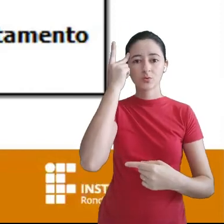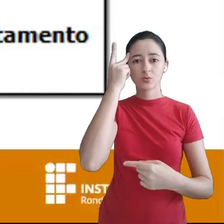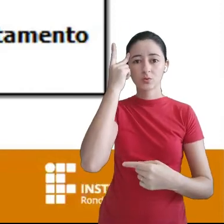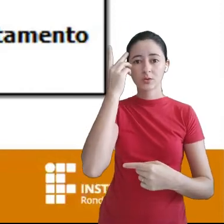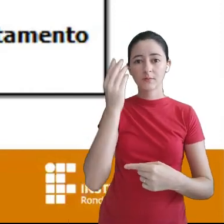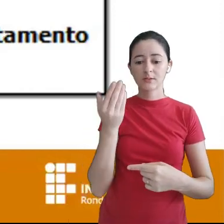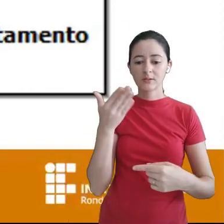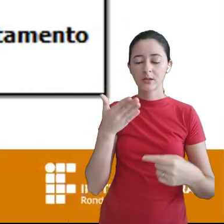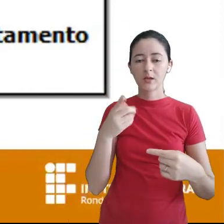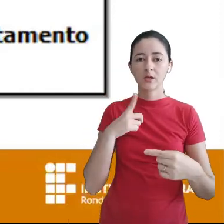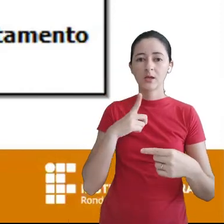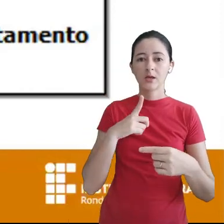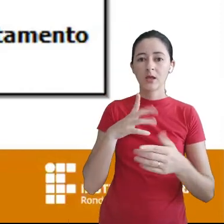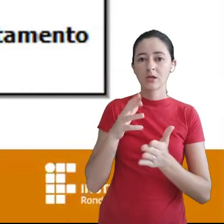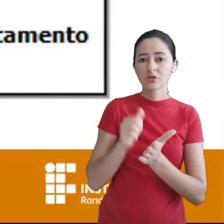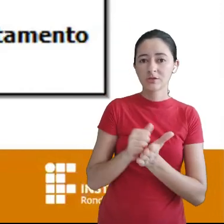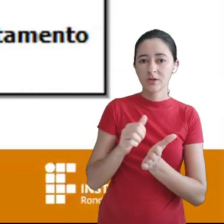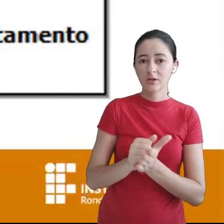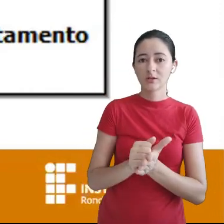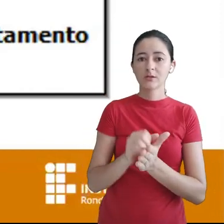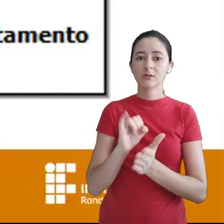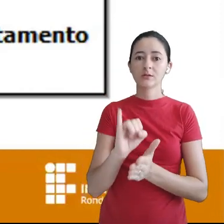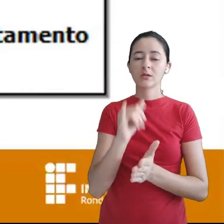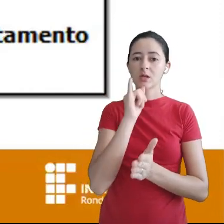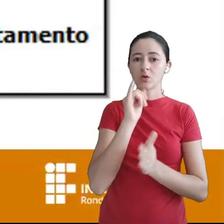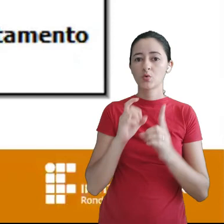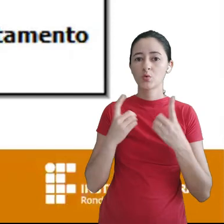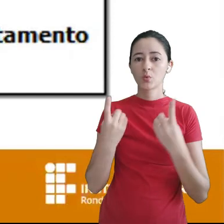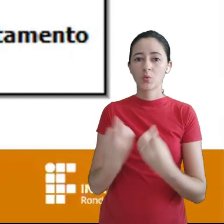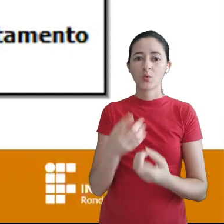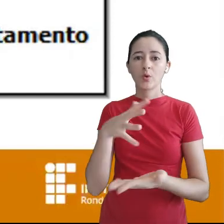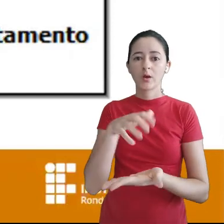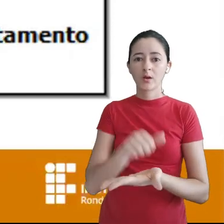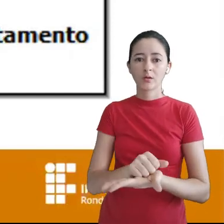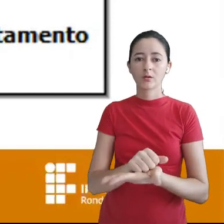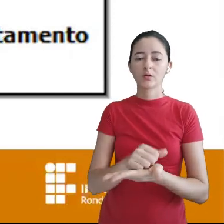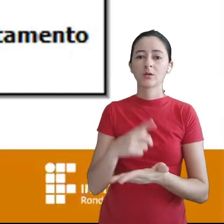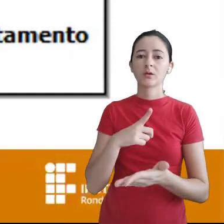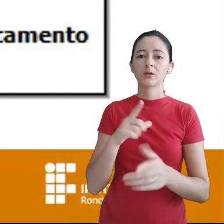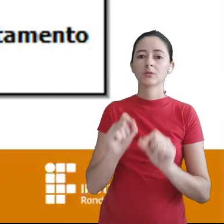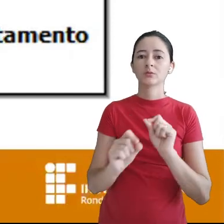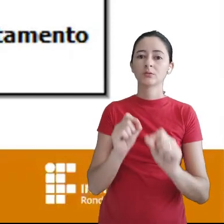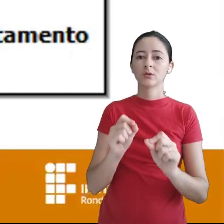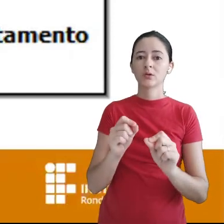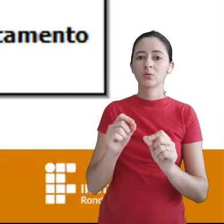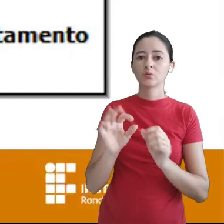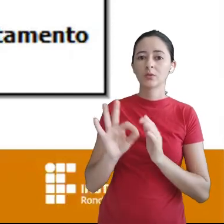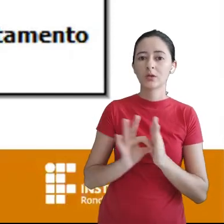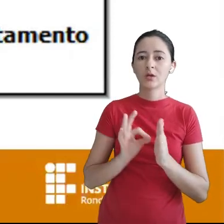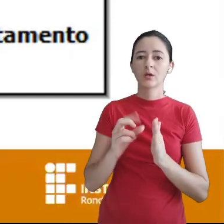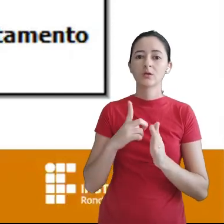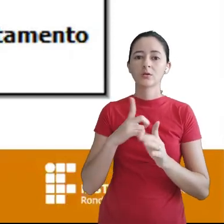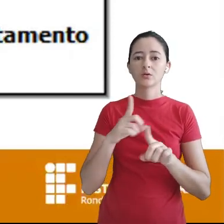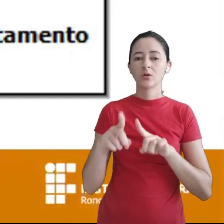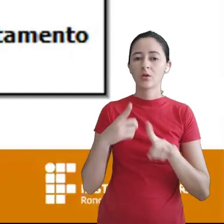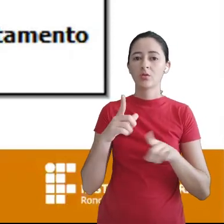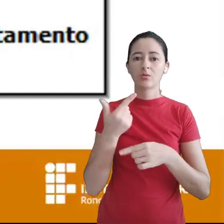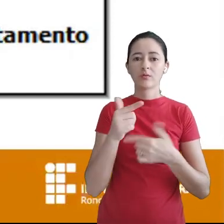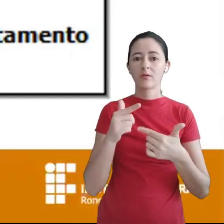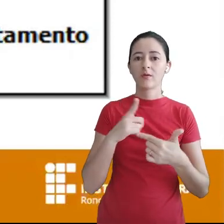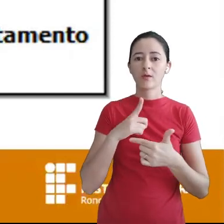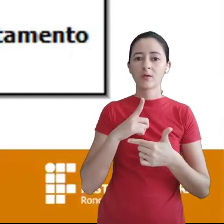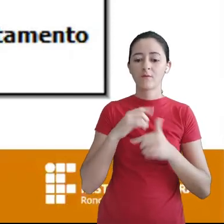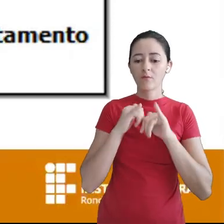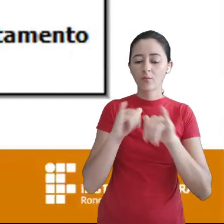para depois os funcionários serem inseridos nele. Então, quando o departamento é cadastrado, ele não vem com a informação já